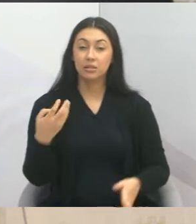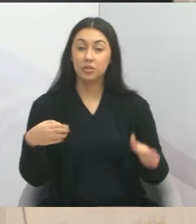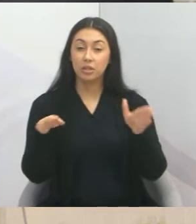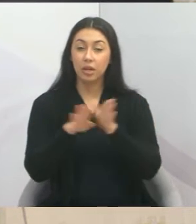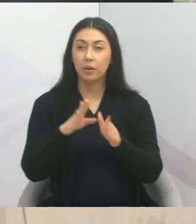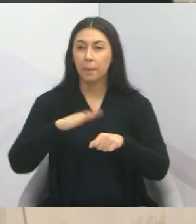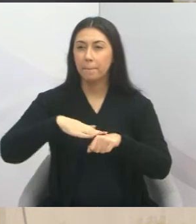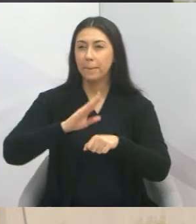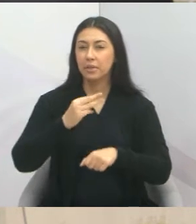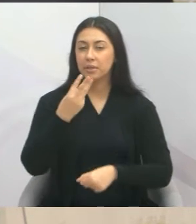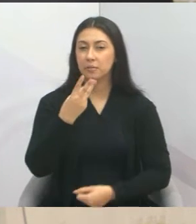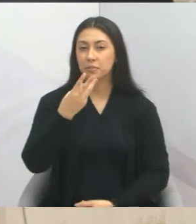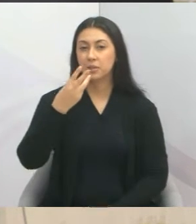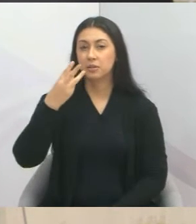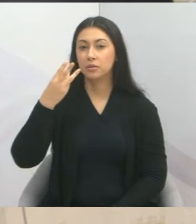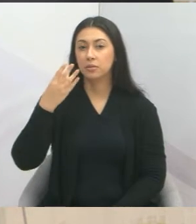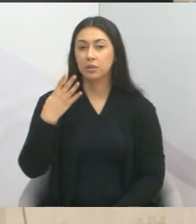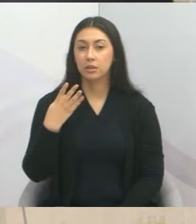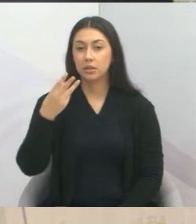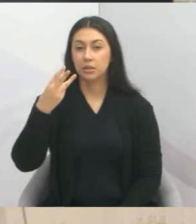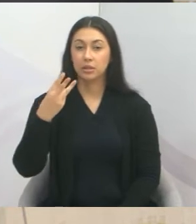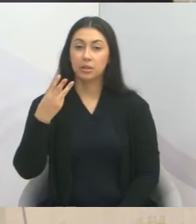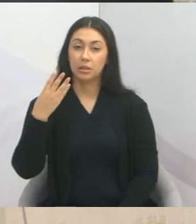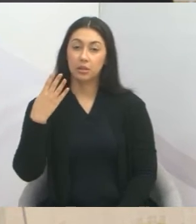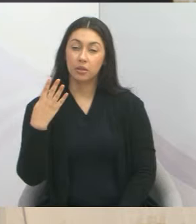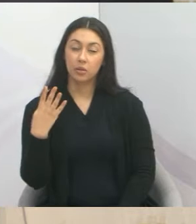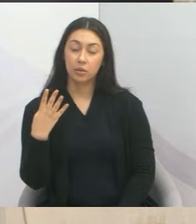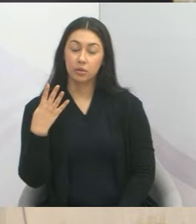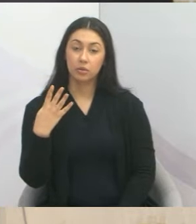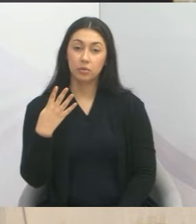mais 3434 famílias